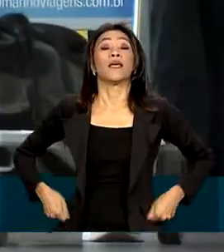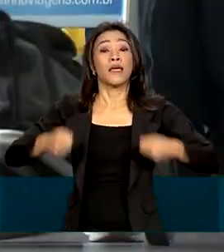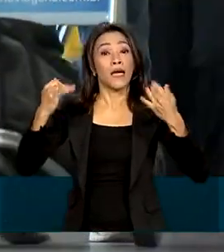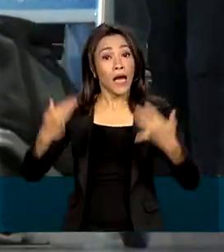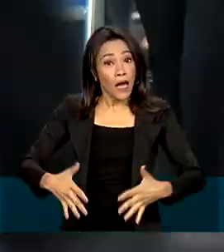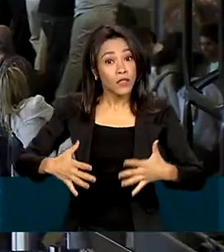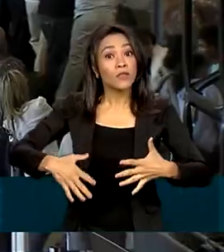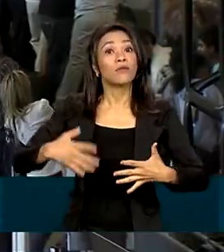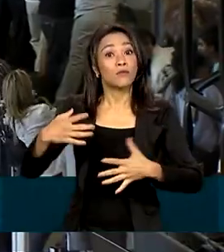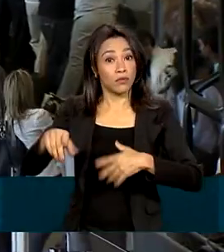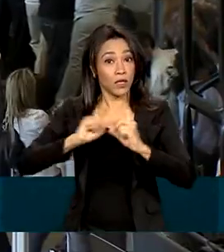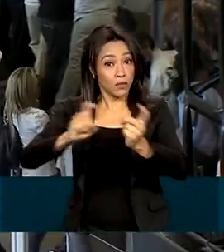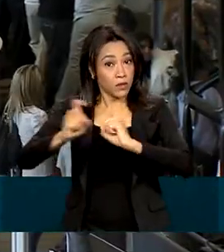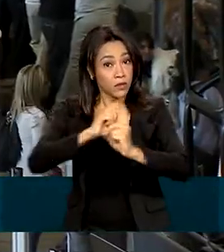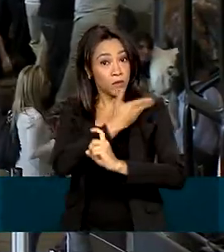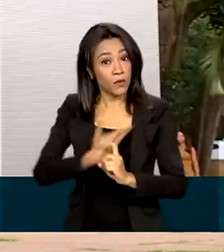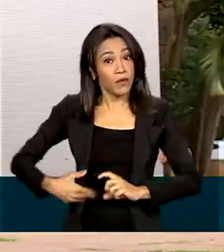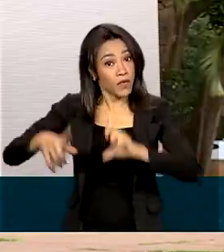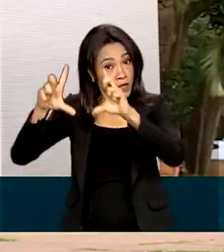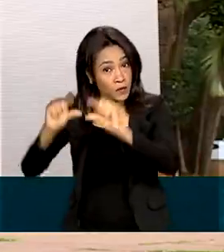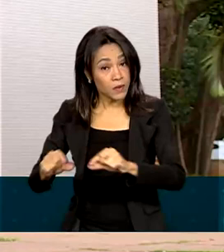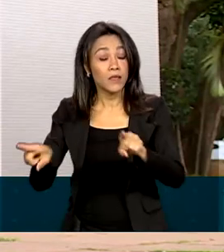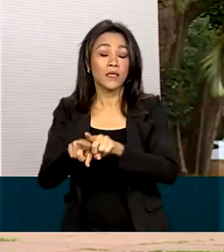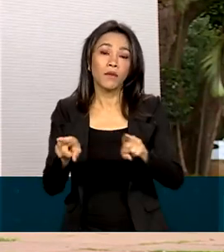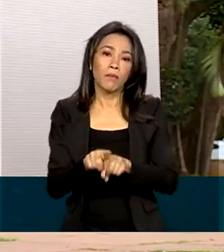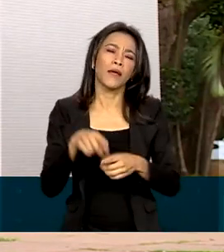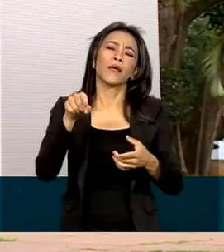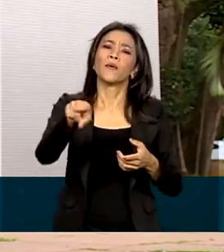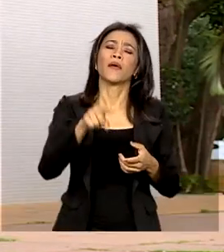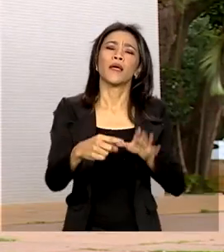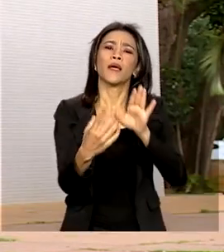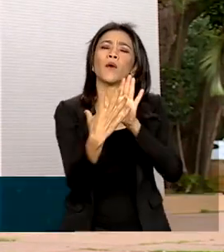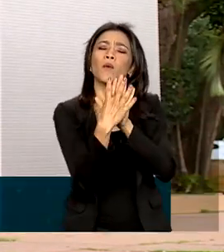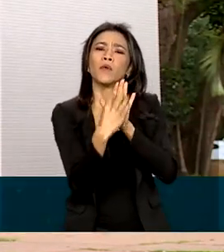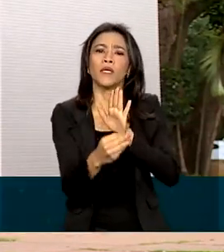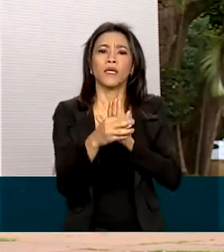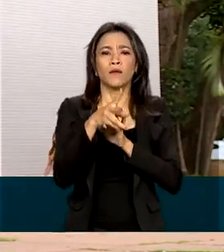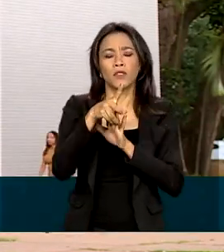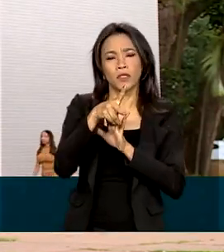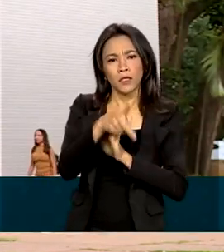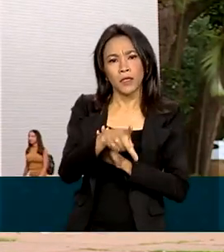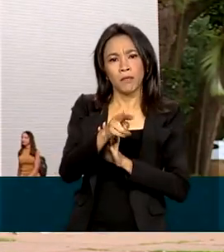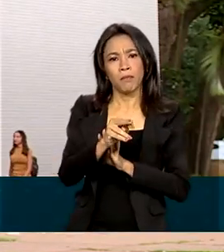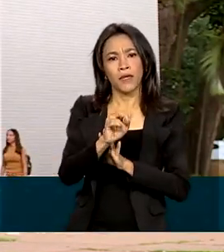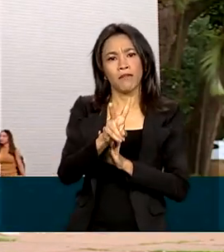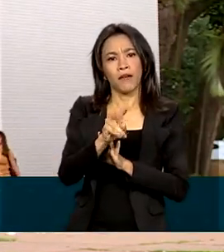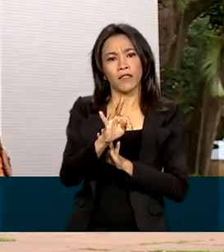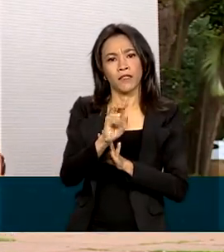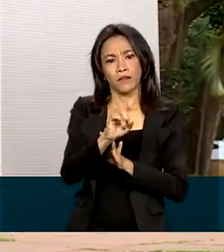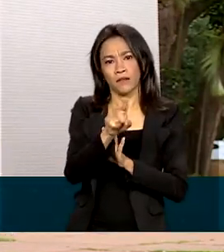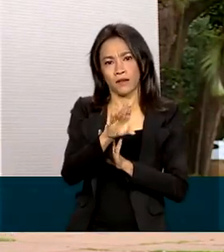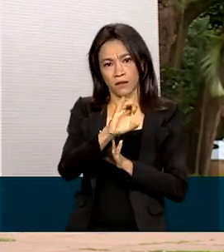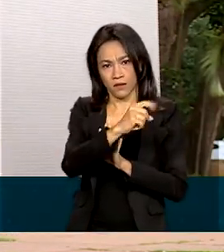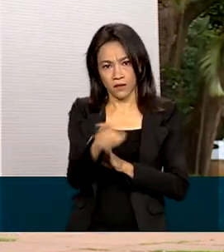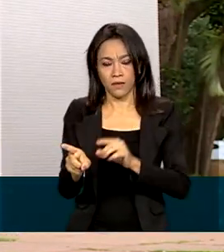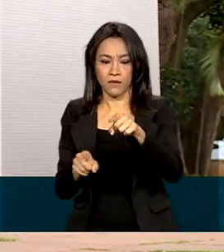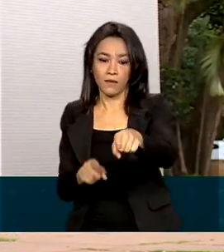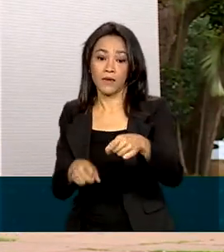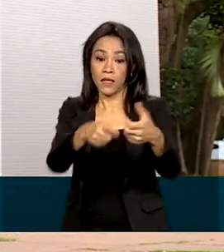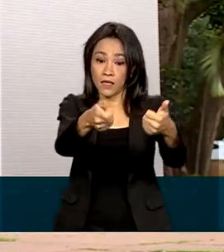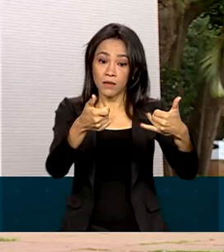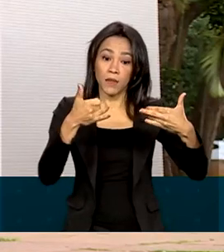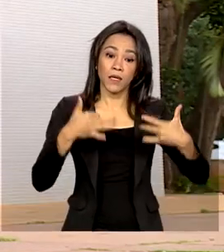avanço na agenda de privatizações. Vinculada ao Ministério da Economia, a Secretaria de Política Econômica realiza